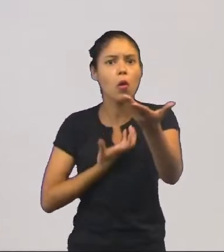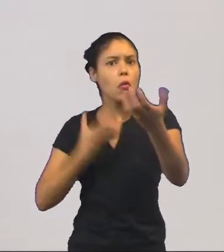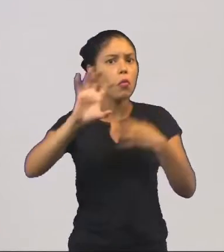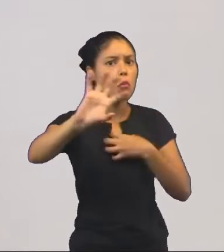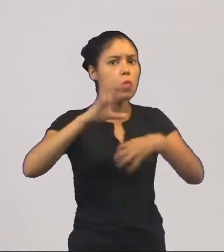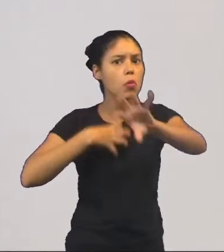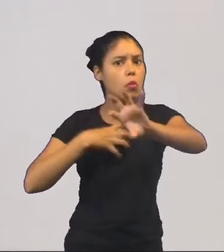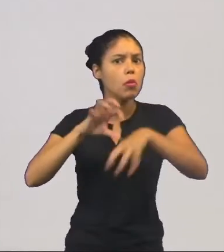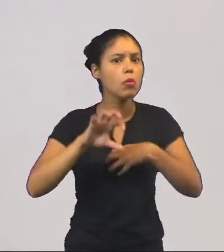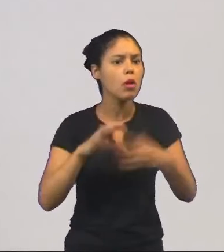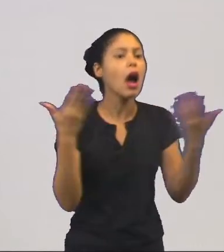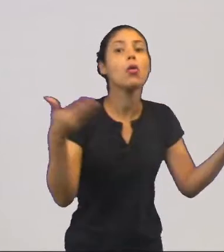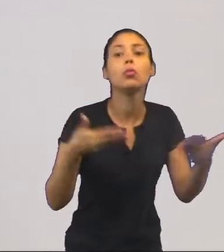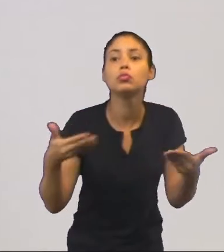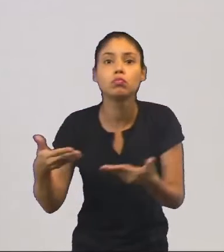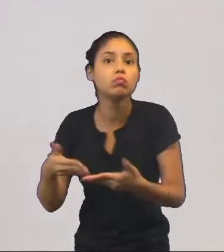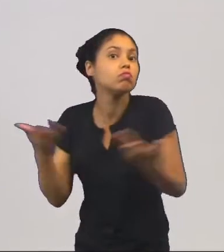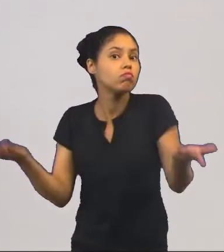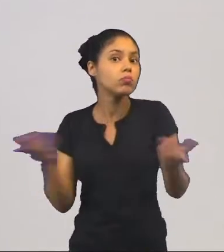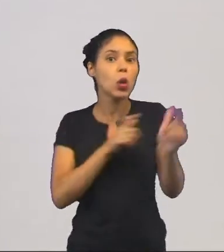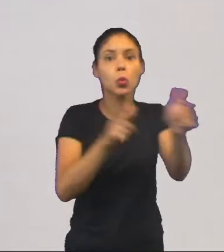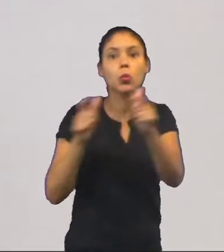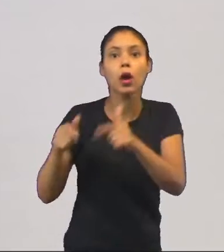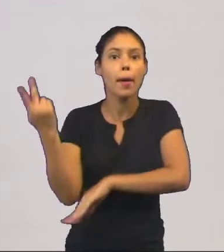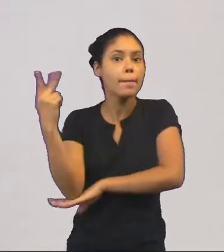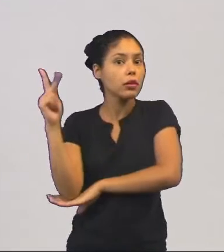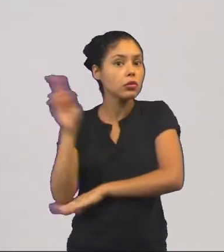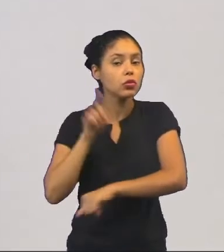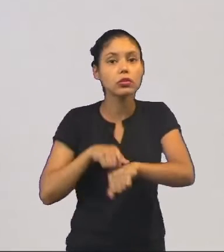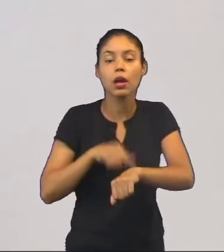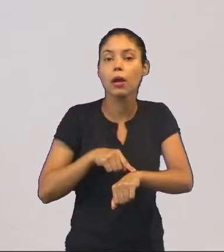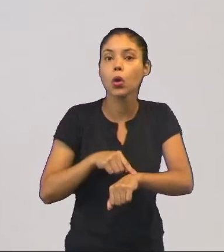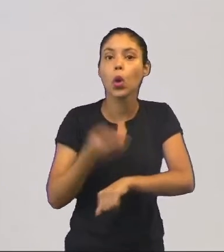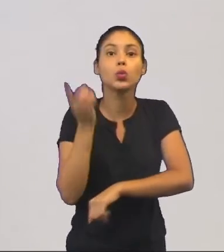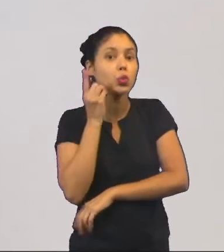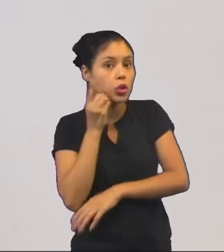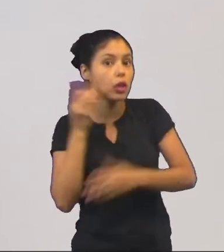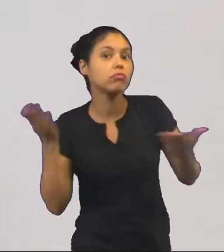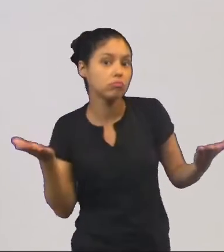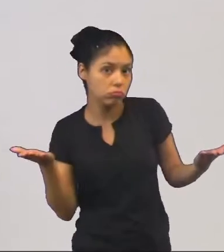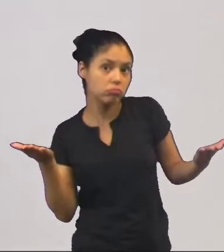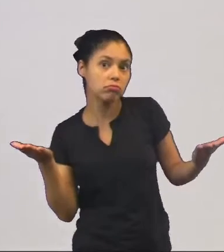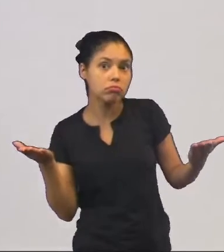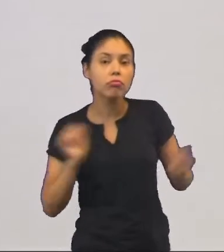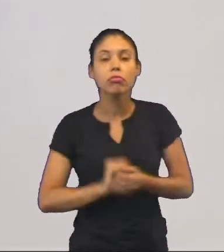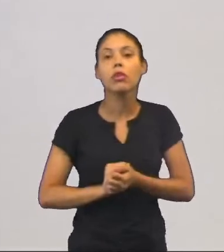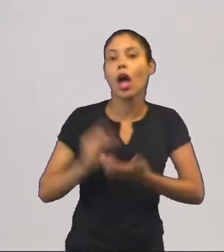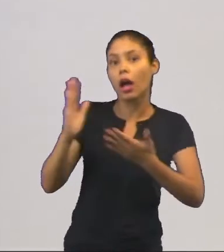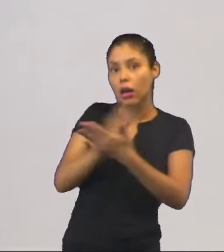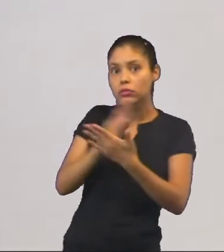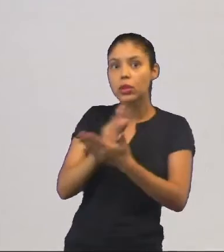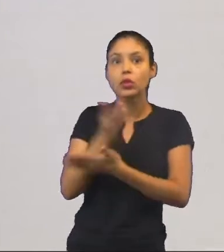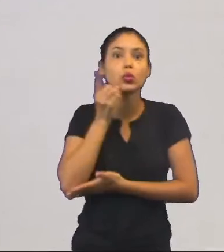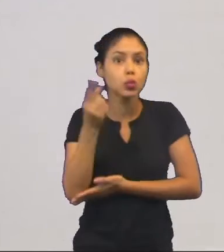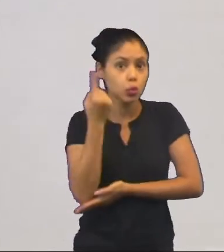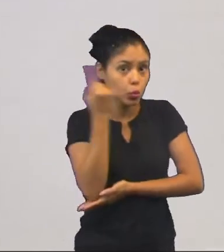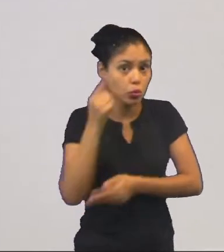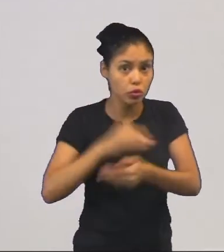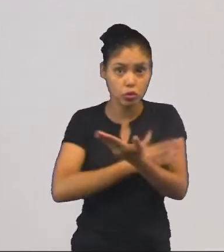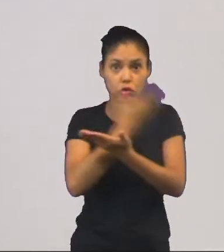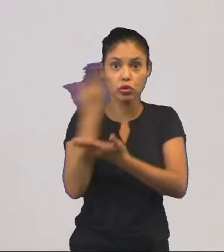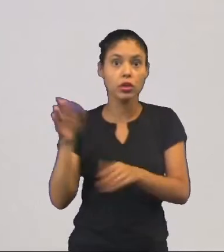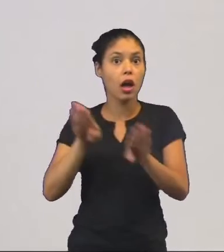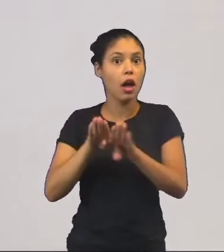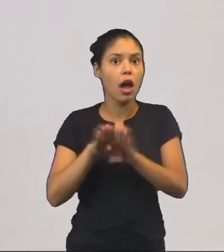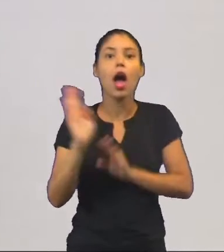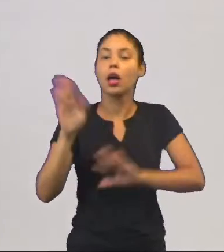em um determinado momento, em um determinado período de tempo ao longo do dia. Porque ao longo de todo um dia eu transito